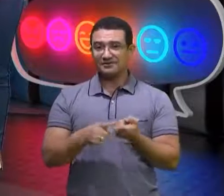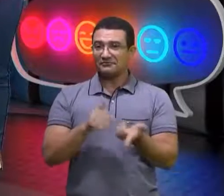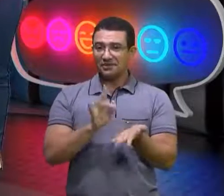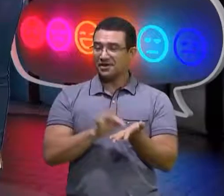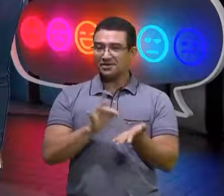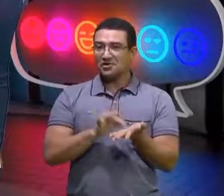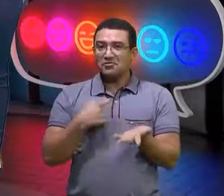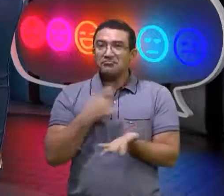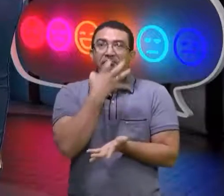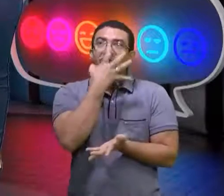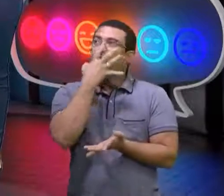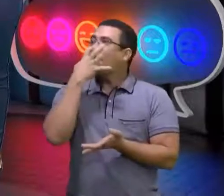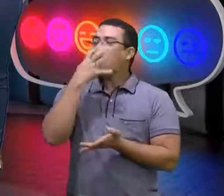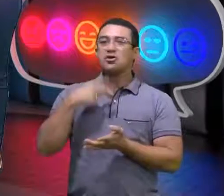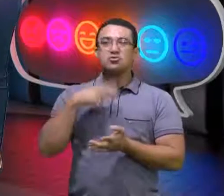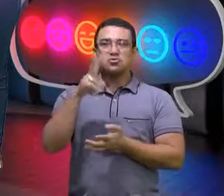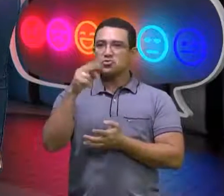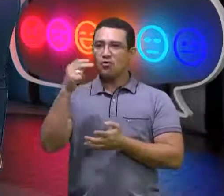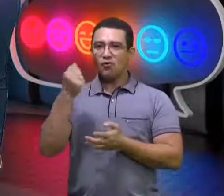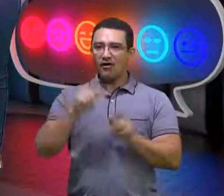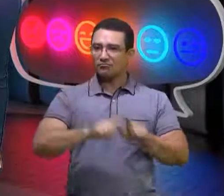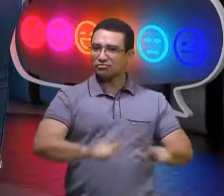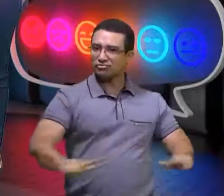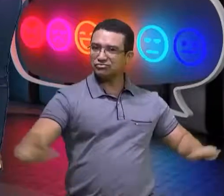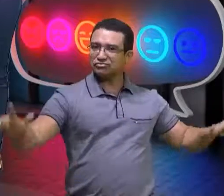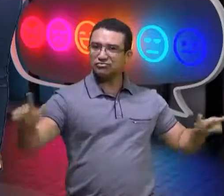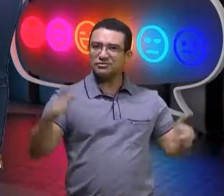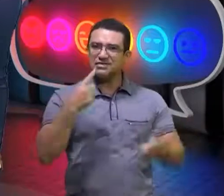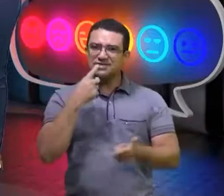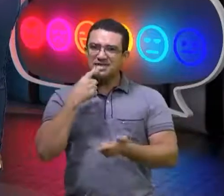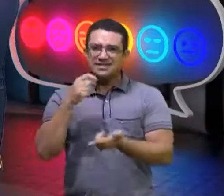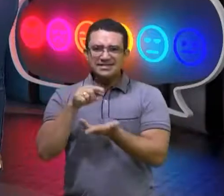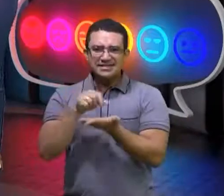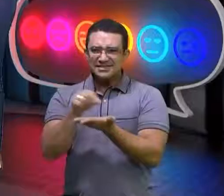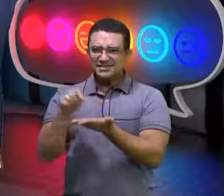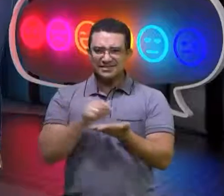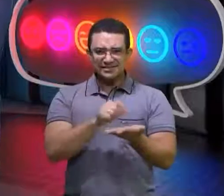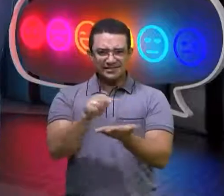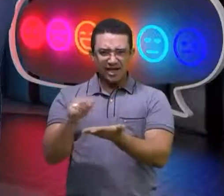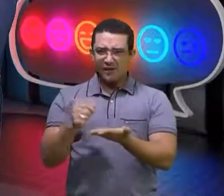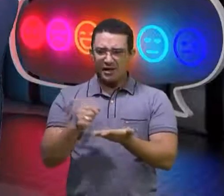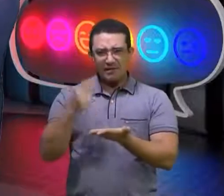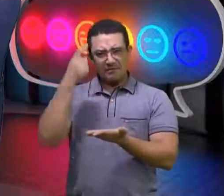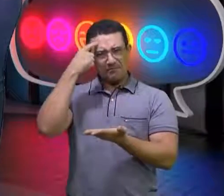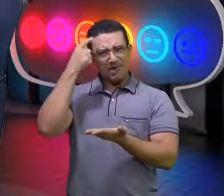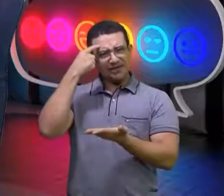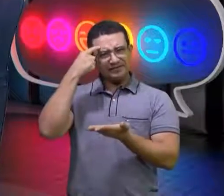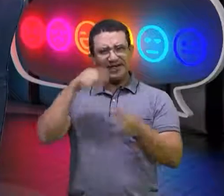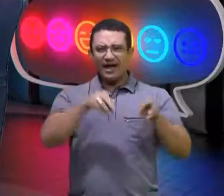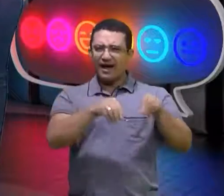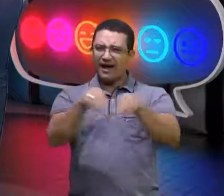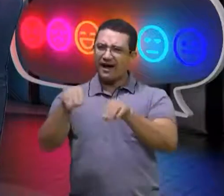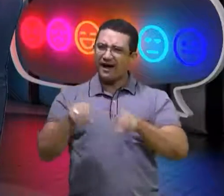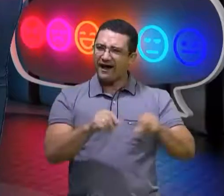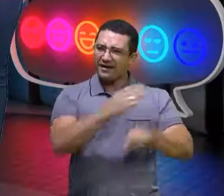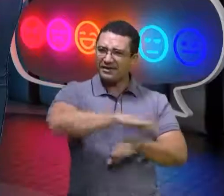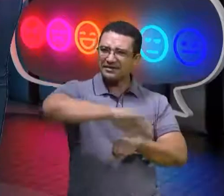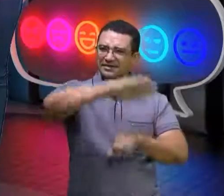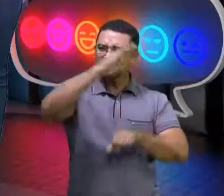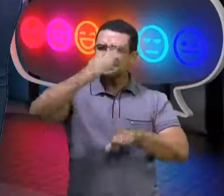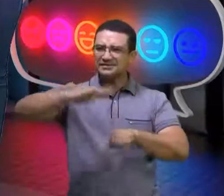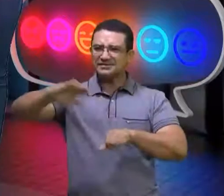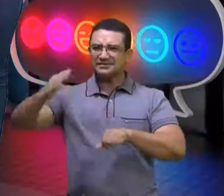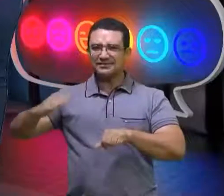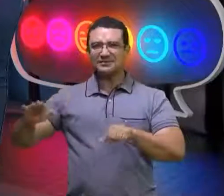achei impressionante. Nunca tinha imaginado um deserto de sal. Normalmente a gente imagina os desertos com areia, né? Aquelas dunas,